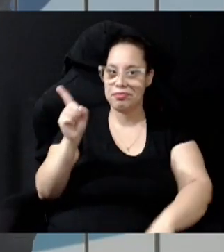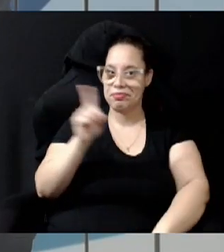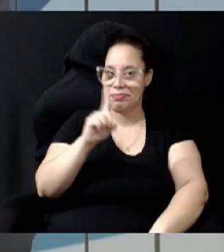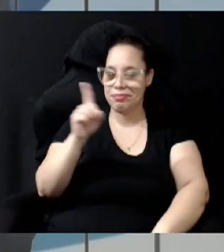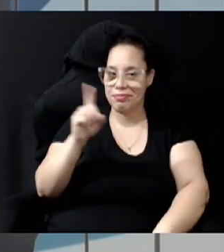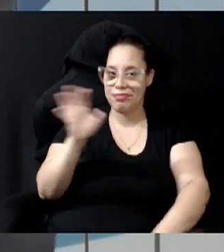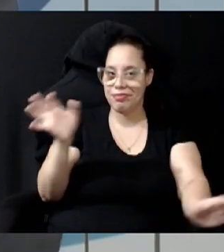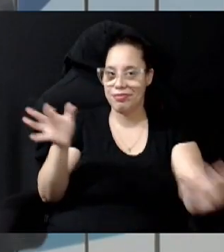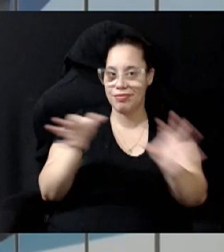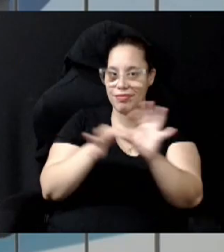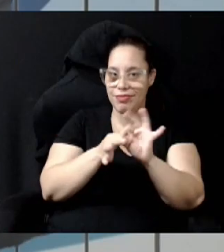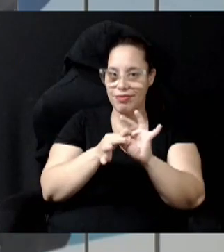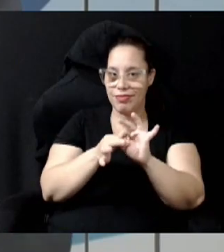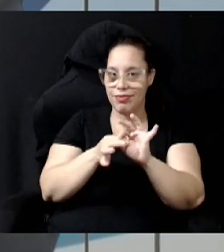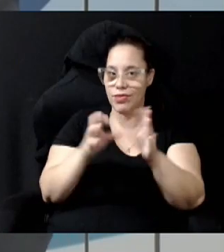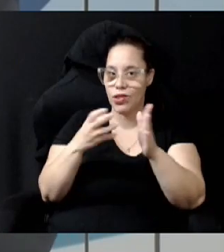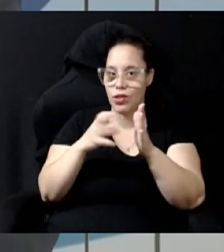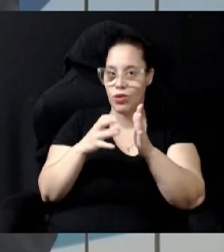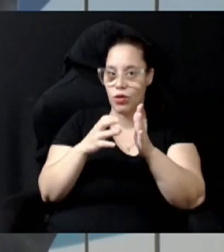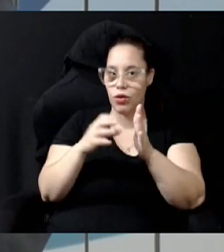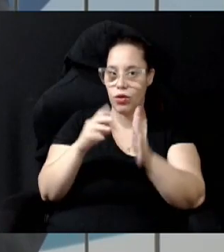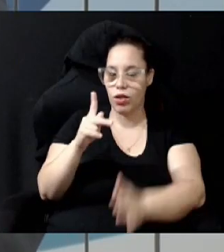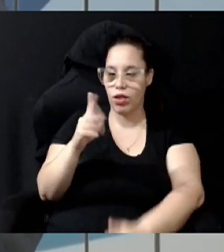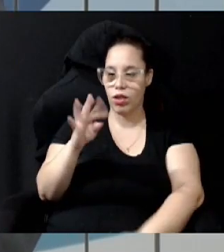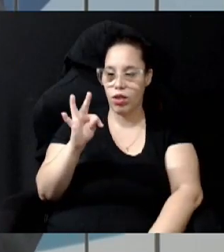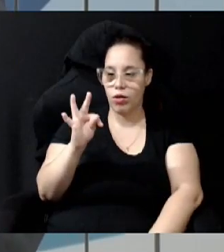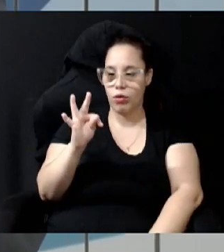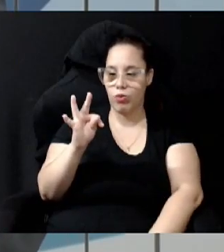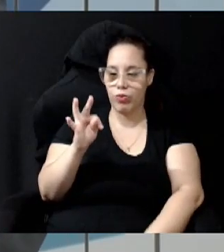ao Partido dos Trabalhadores e aos partidos